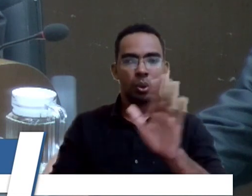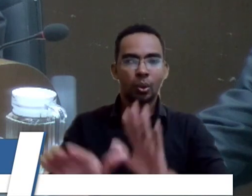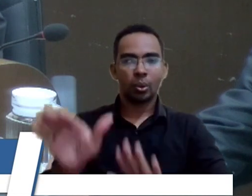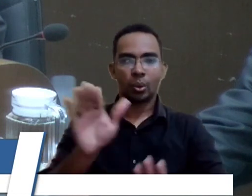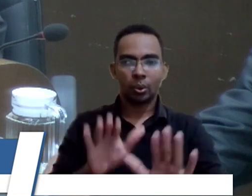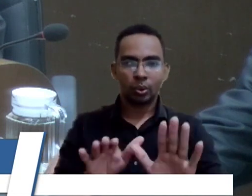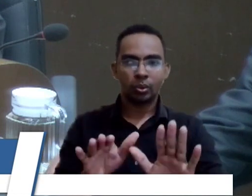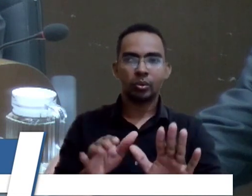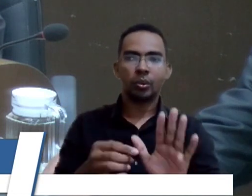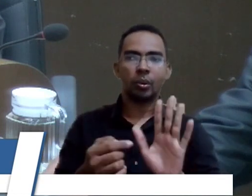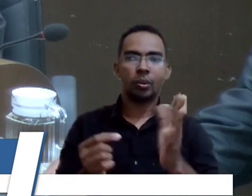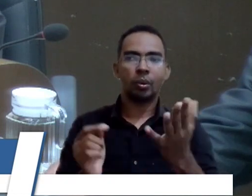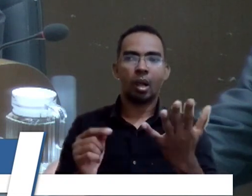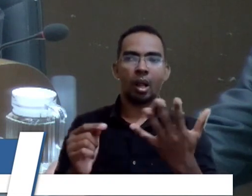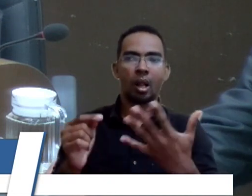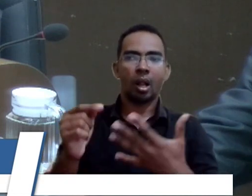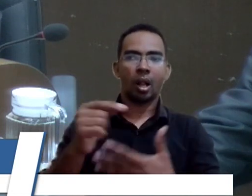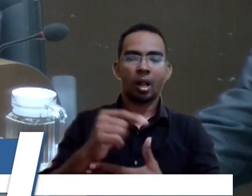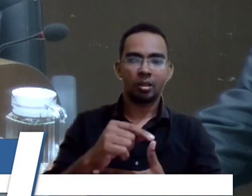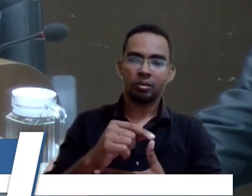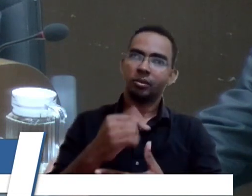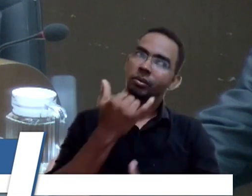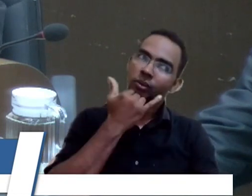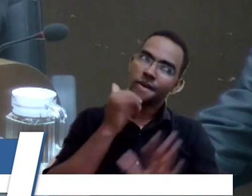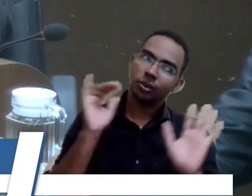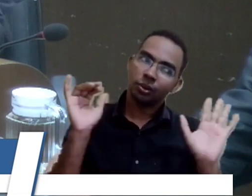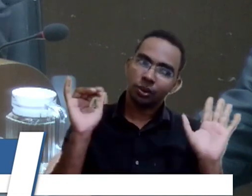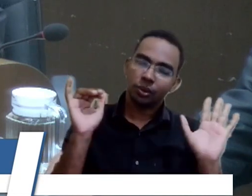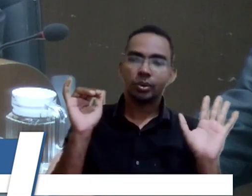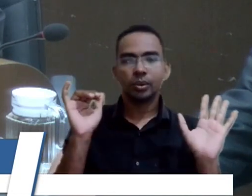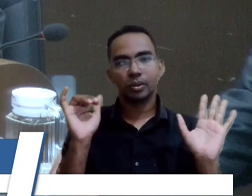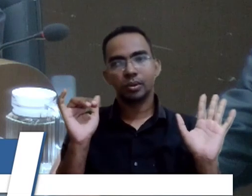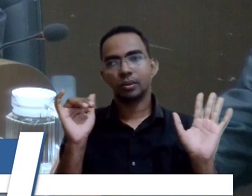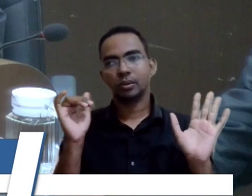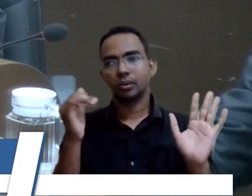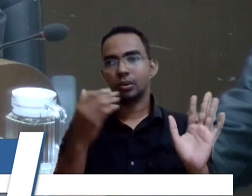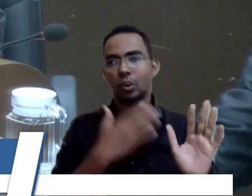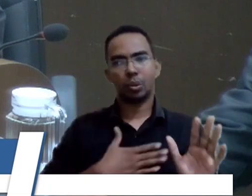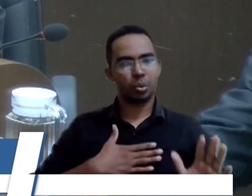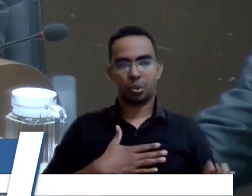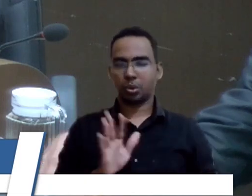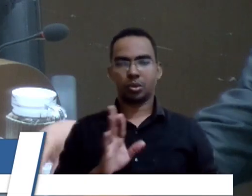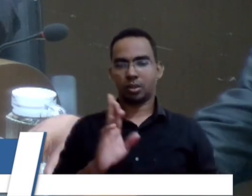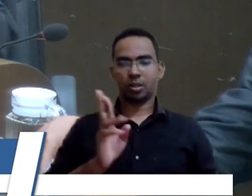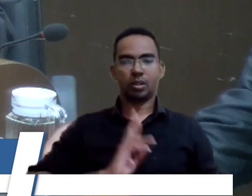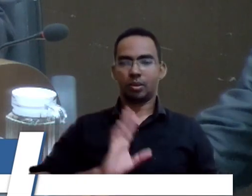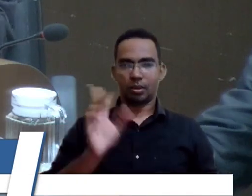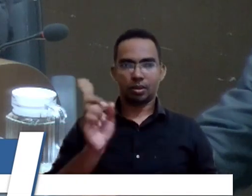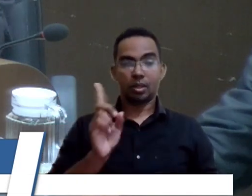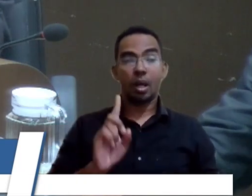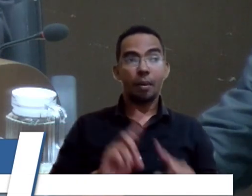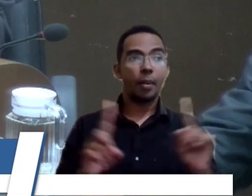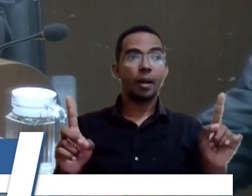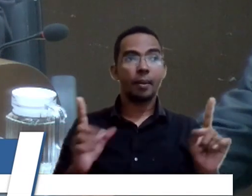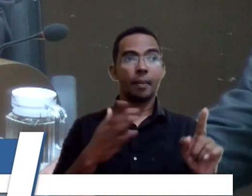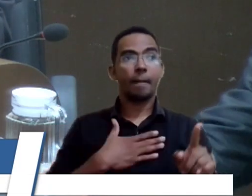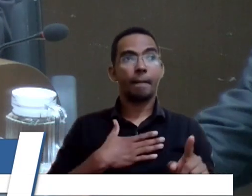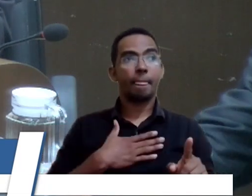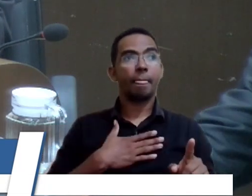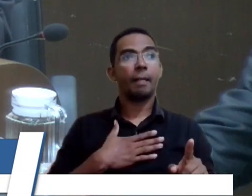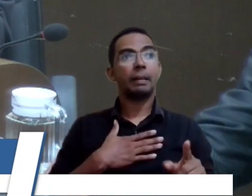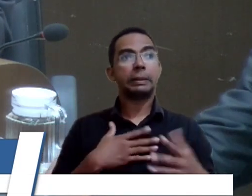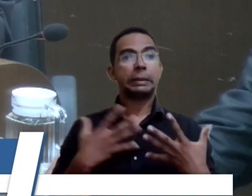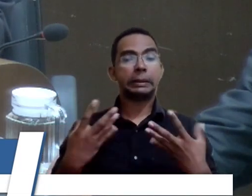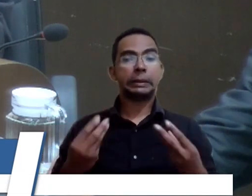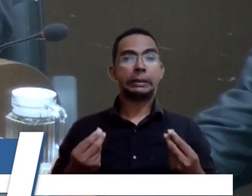apontando. Me desculpa, eu não ia gostar da resposta. E o que me deixa mais chateado